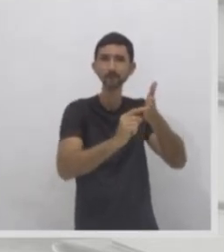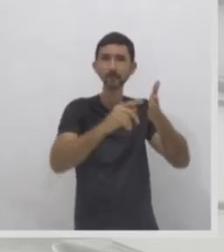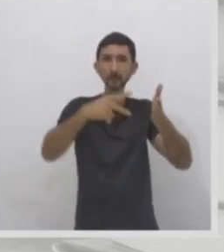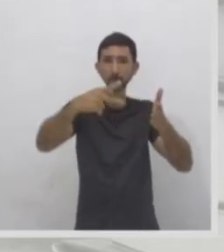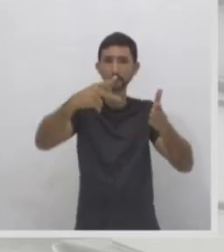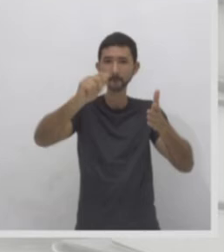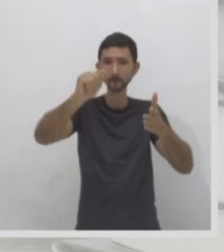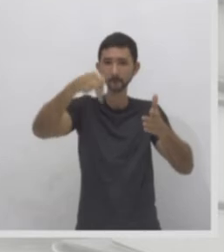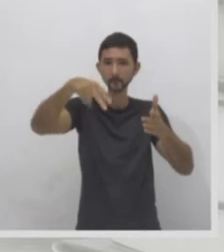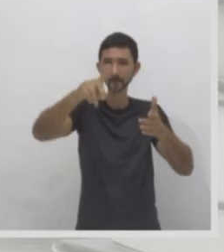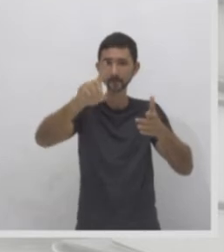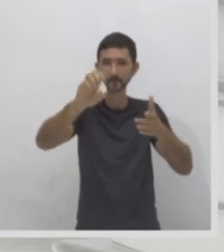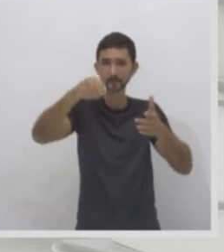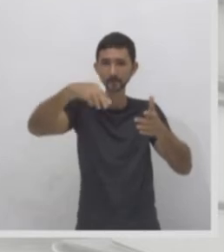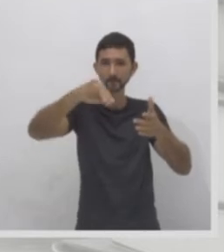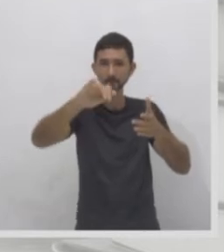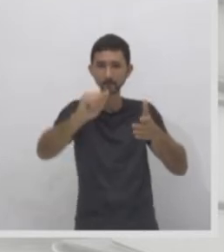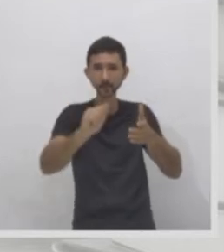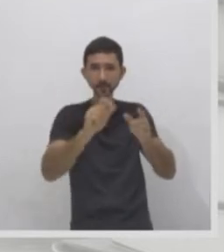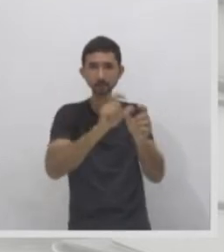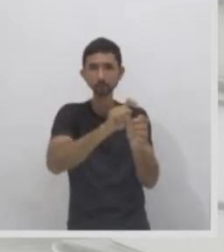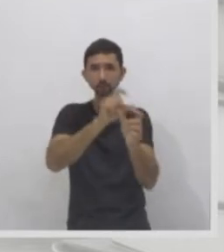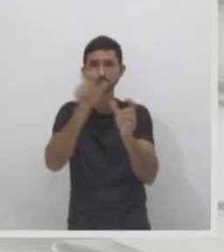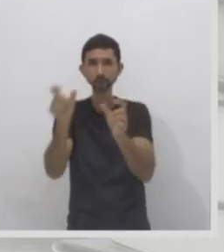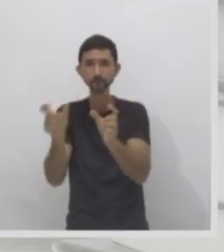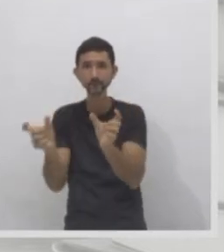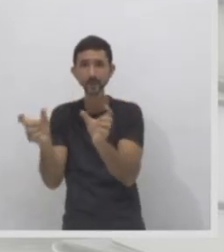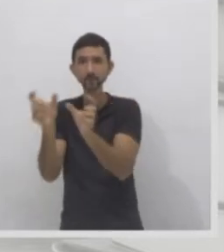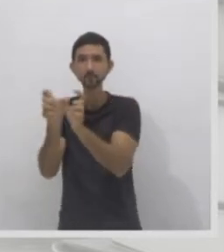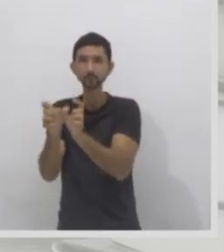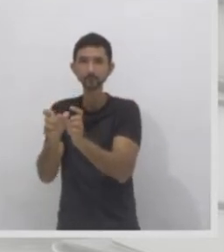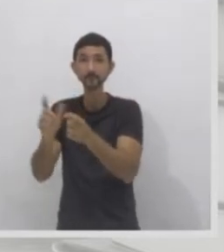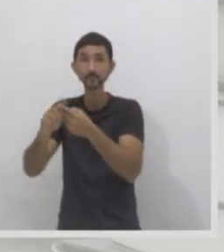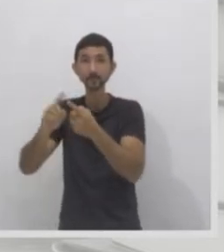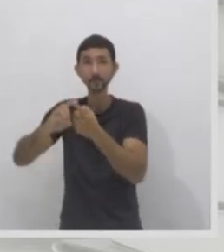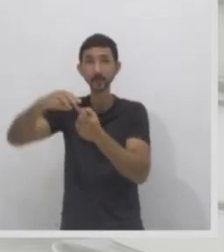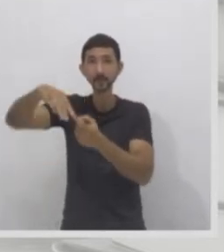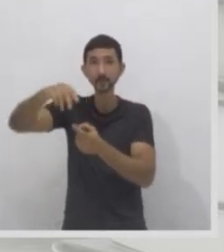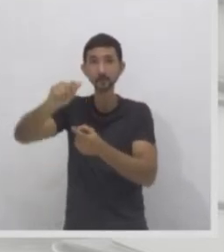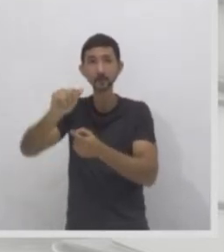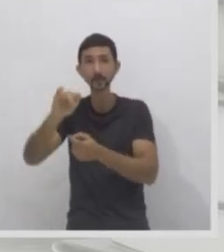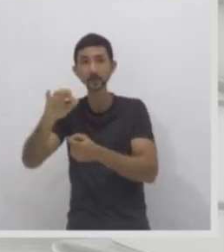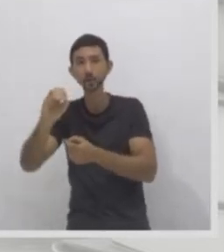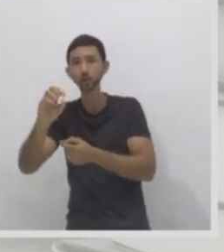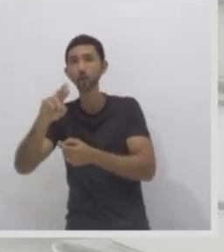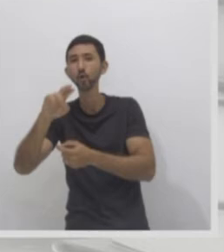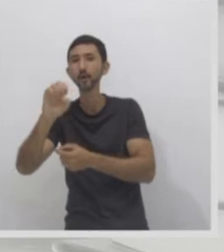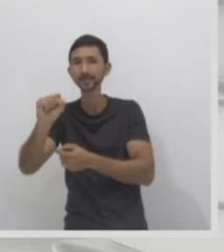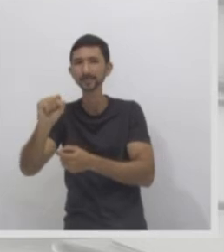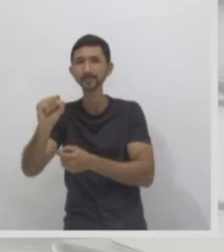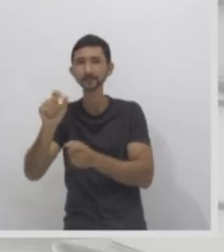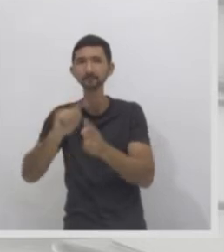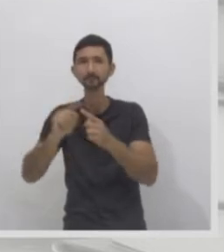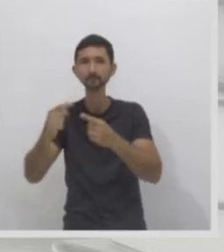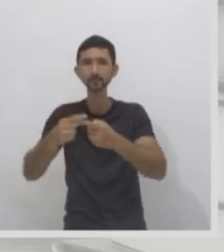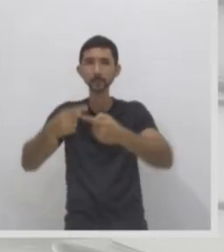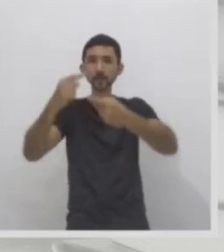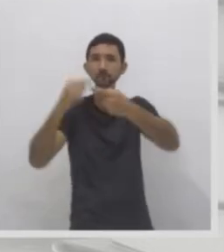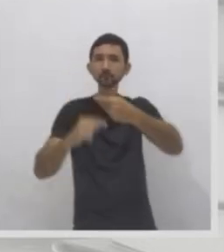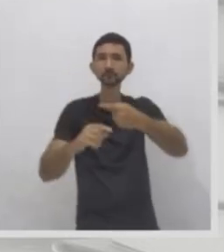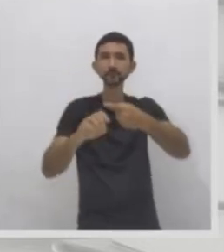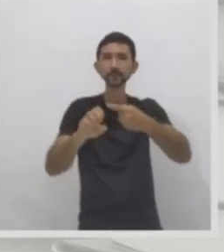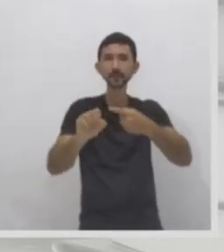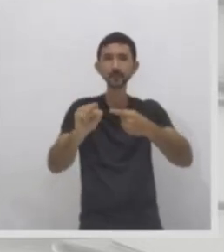texto, assim como maiores também, assim como especialmente também. E aí o que você tem é o momento